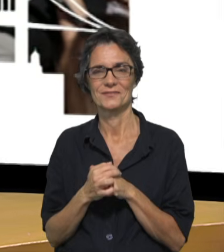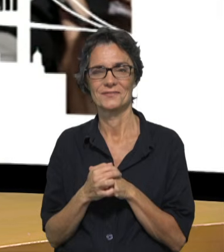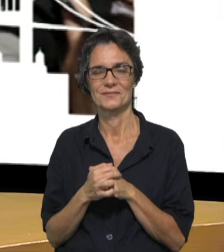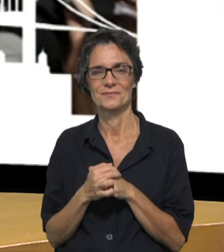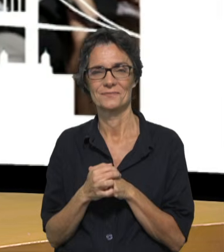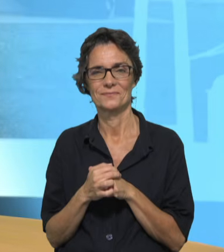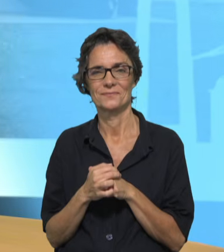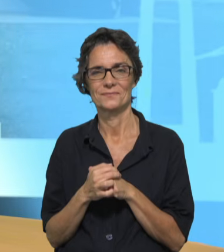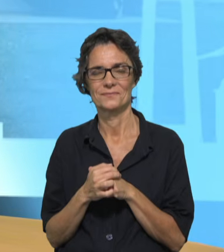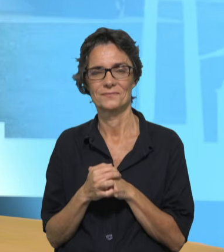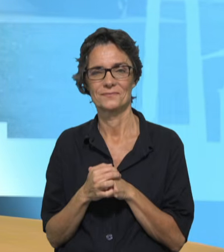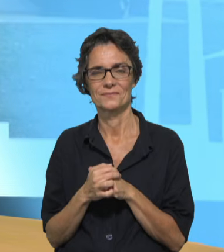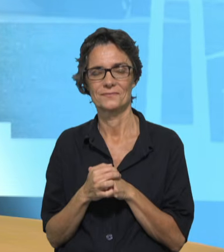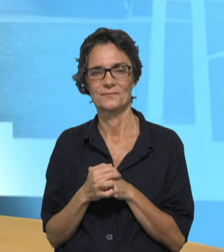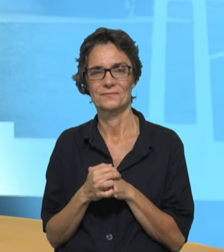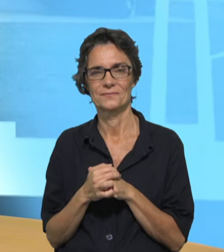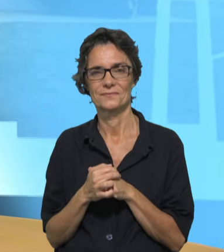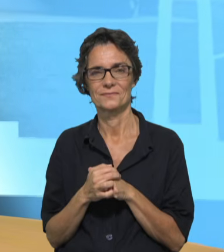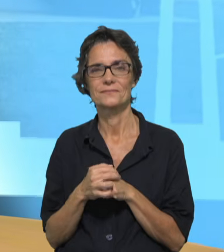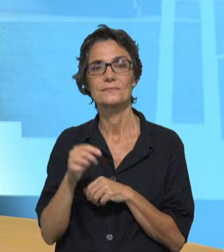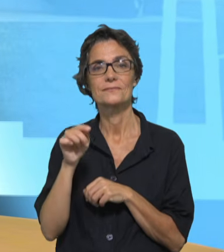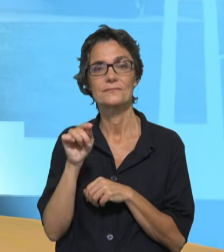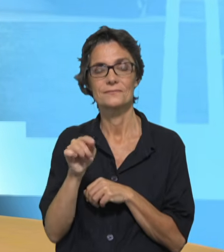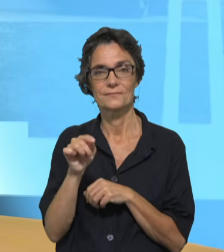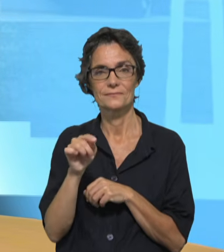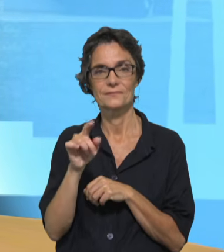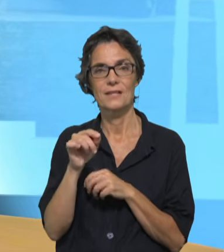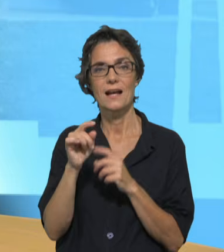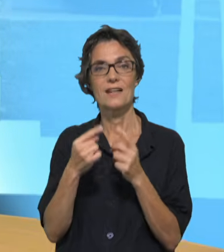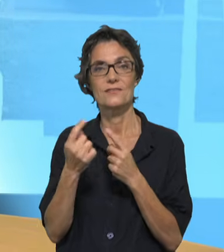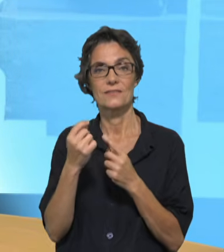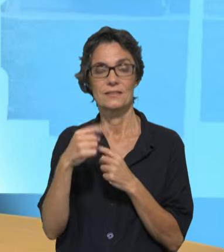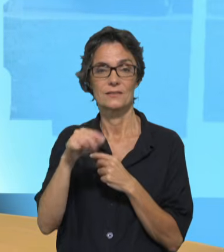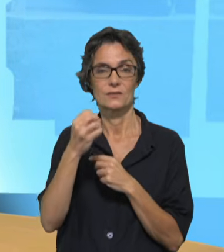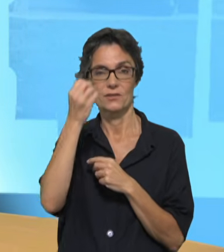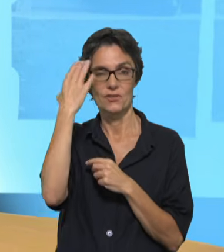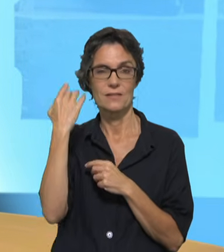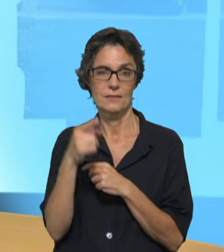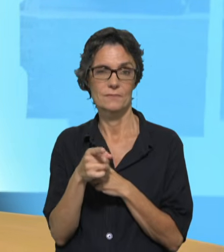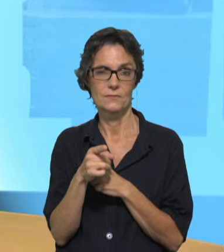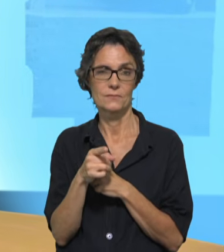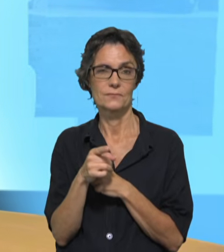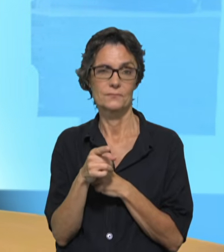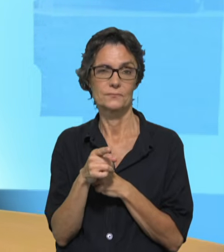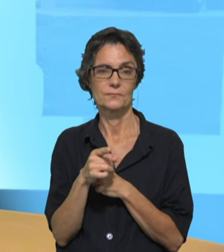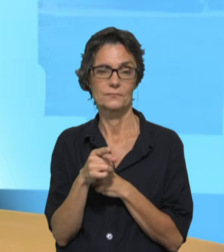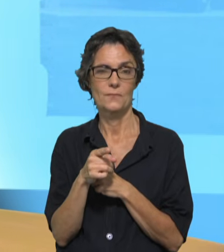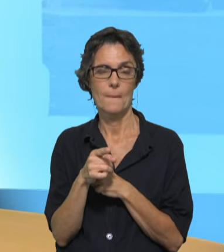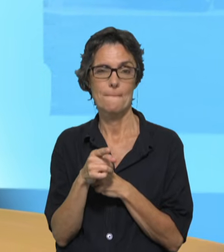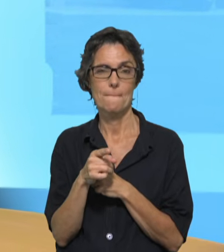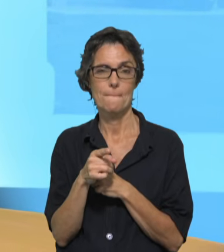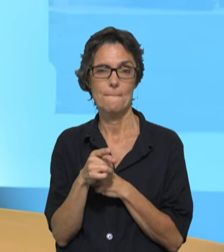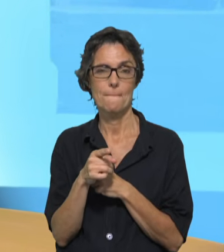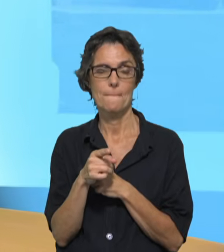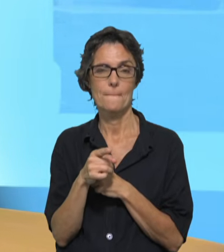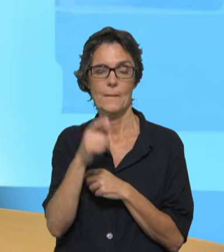E esse é um aspecto que permanece muitas vezes esquecido. Sim. E criar distância até entre quem